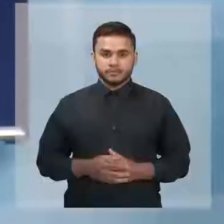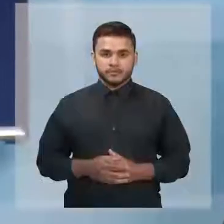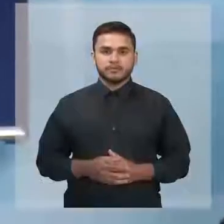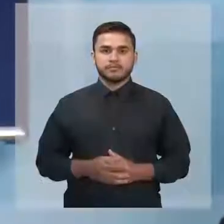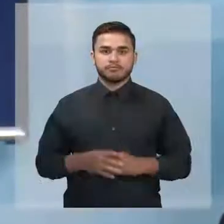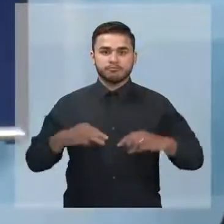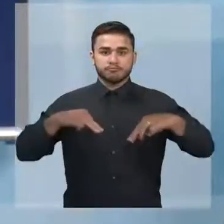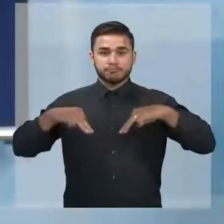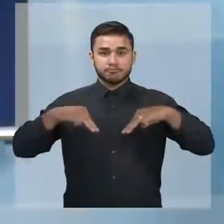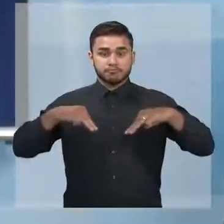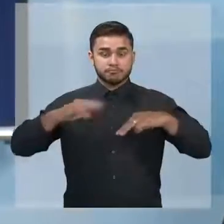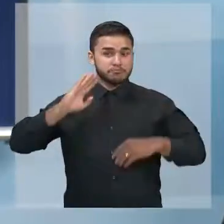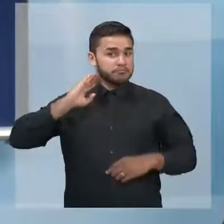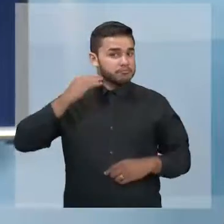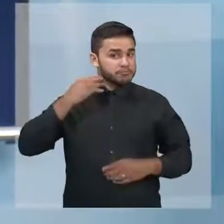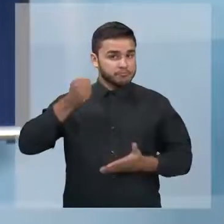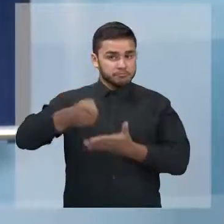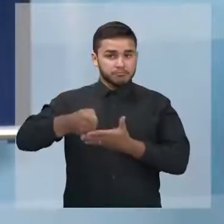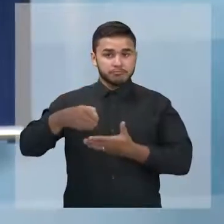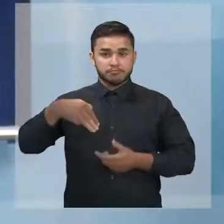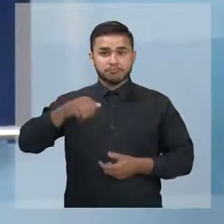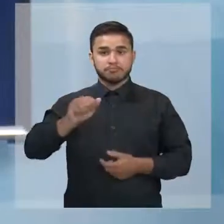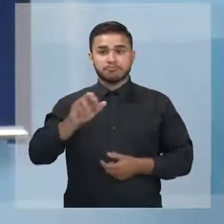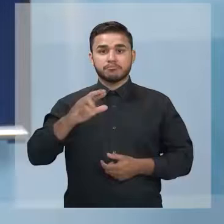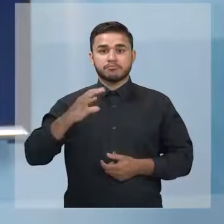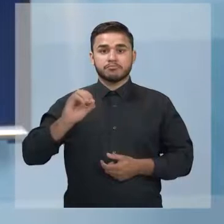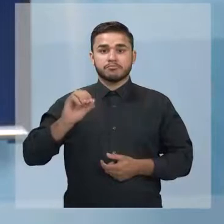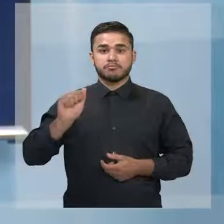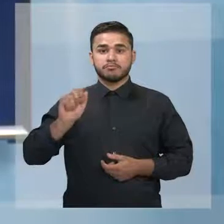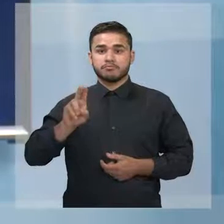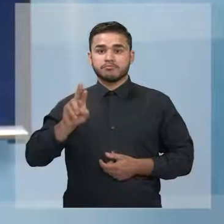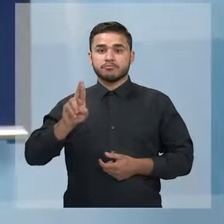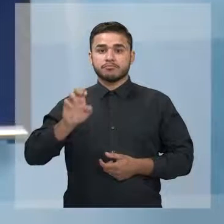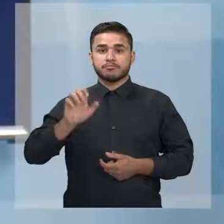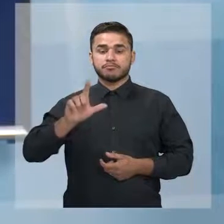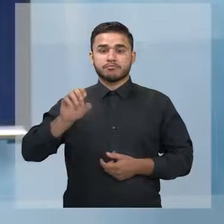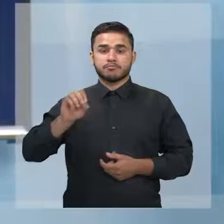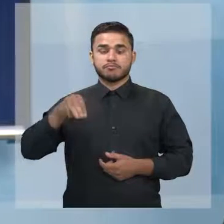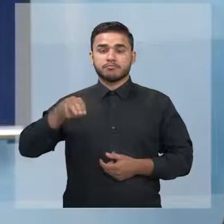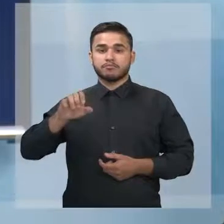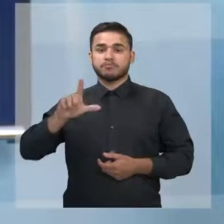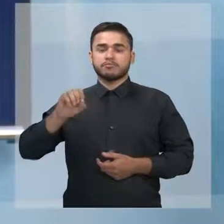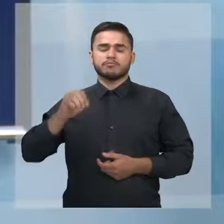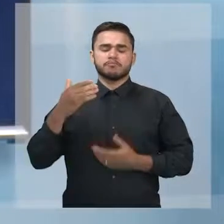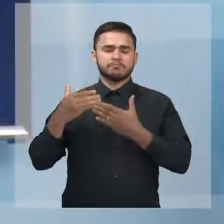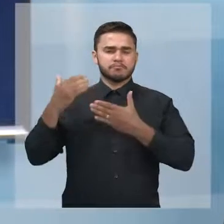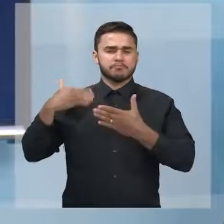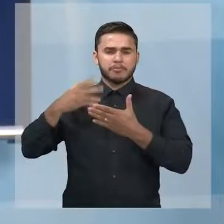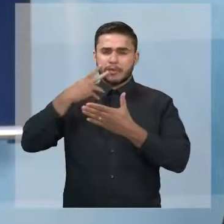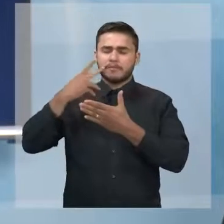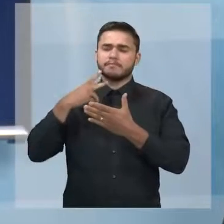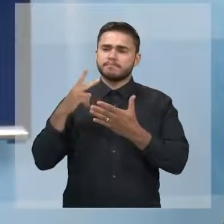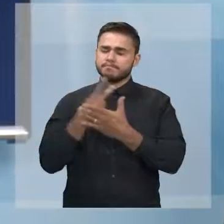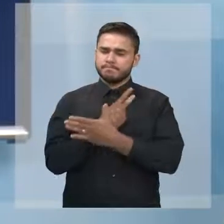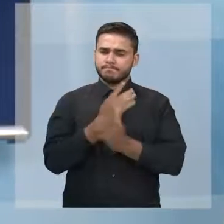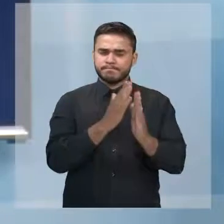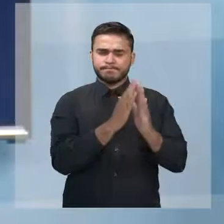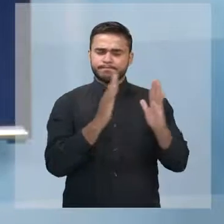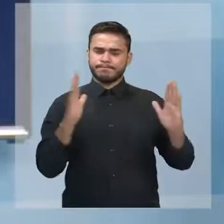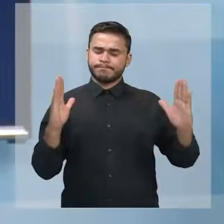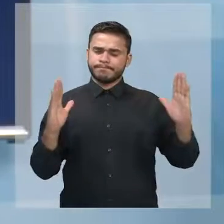O ministro Marco Aurélio Mello, há alguns meses, disse que nós estamos vivendo tempos